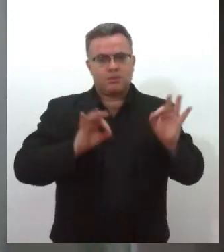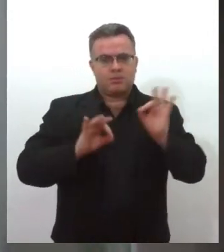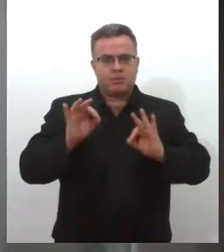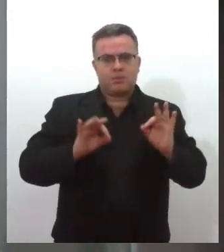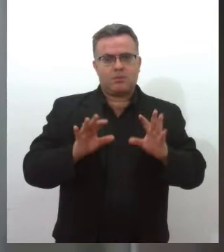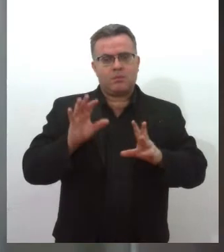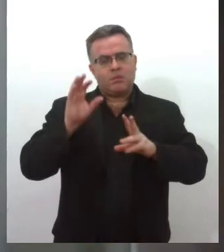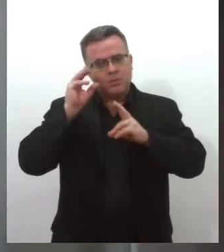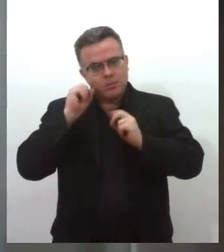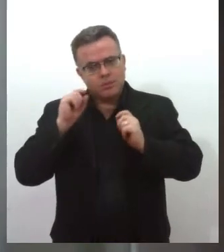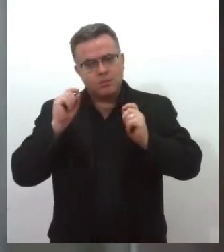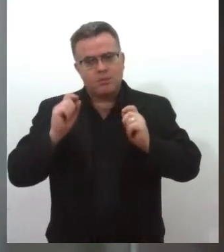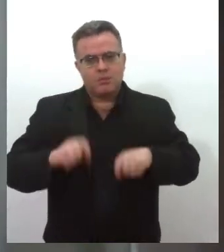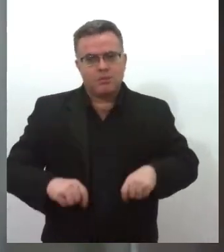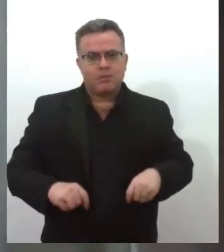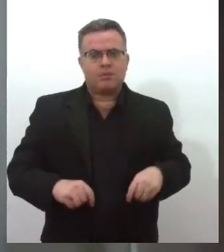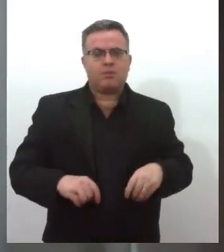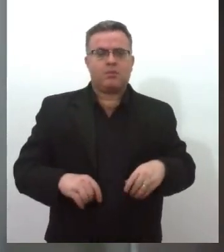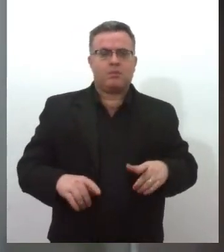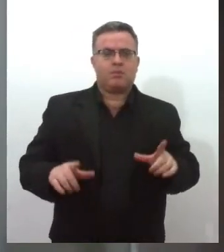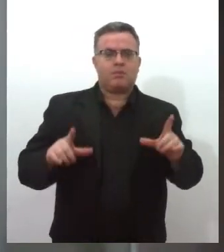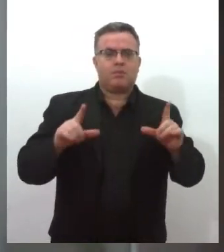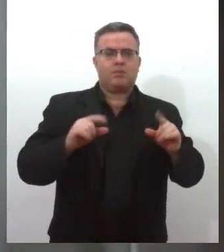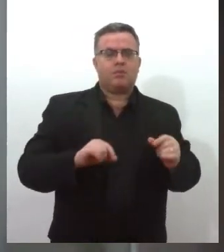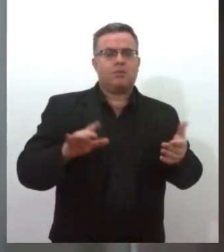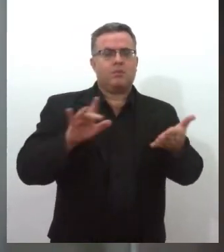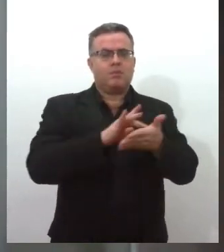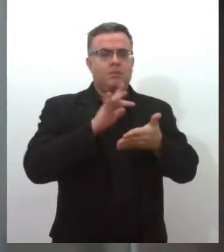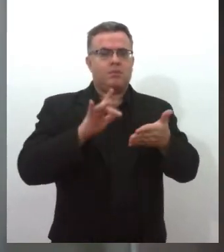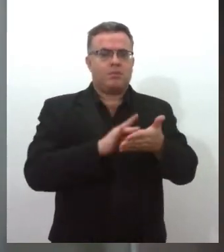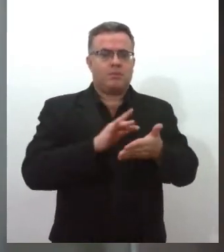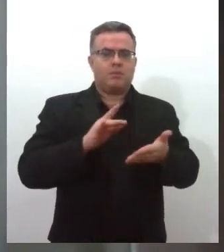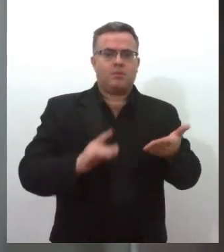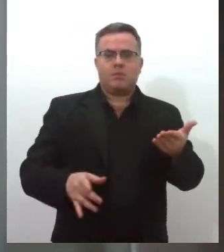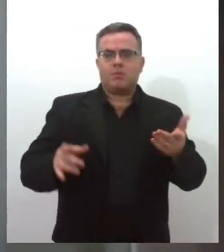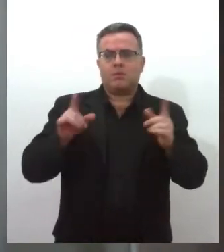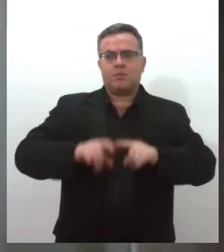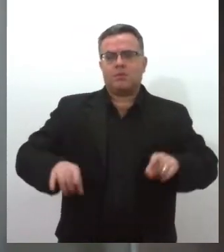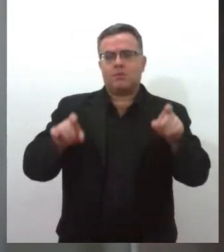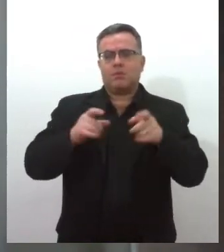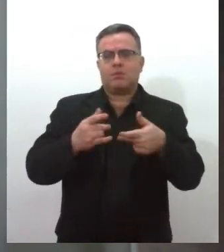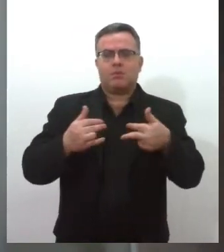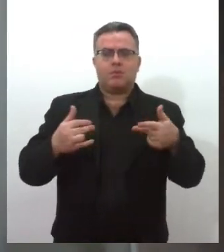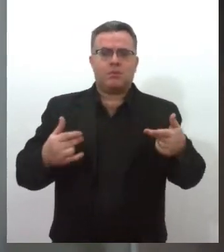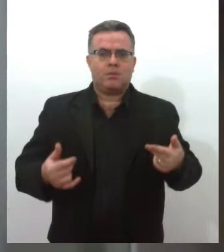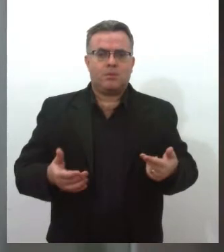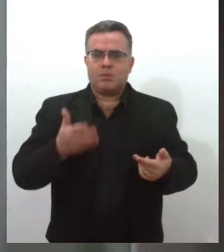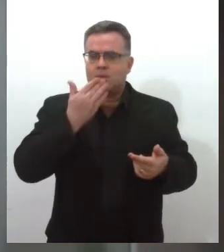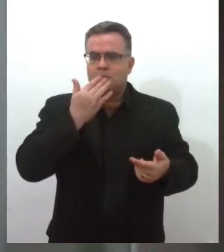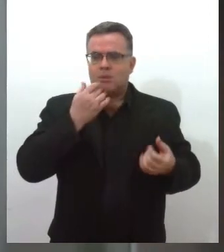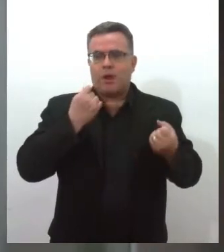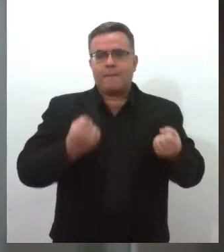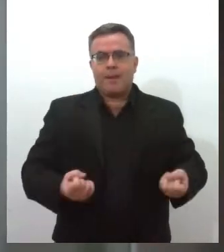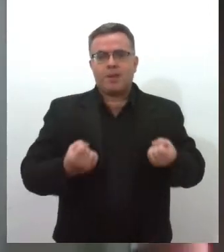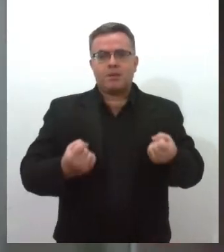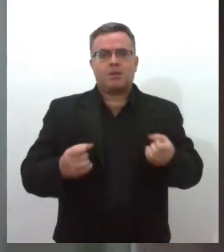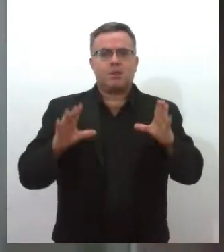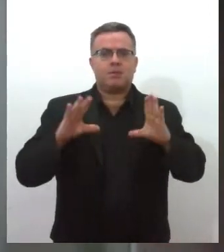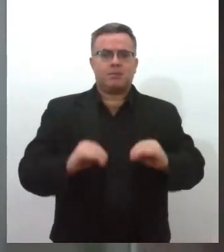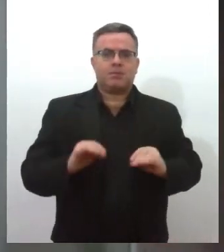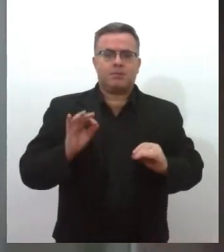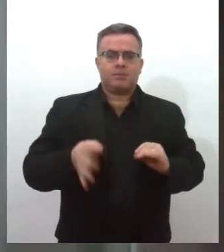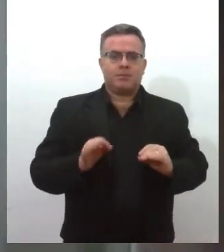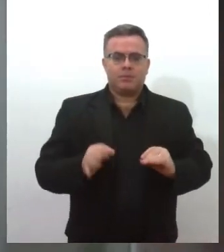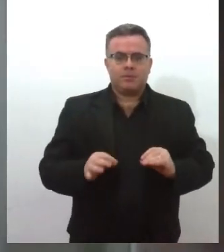esse sono, reduzir o tempo de tela, a exposição aos eletrônicos, as refeições pesadas à noite,